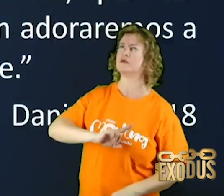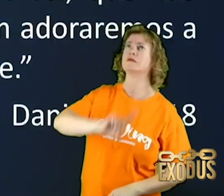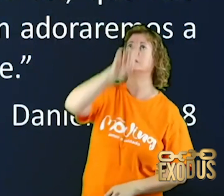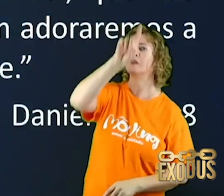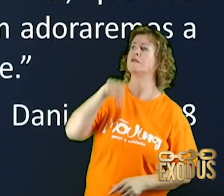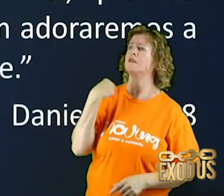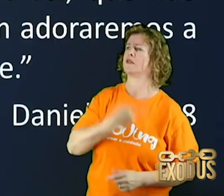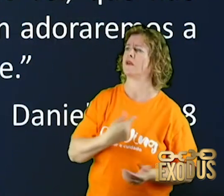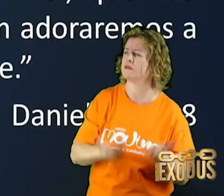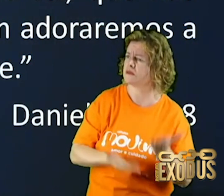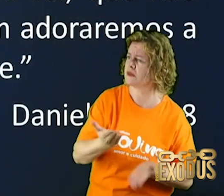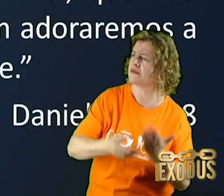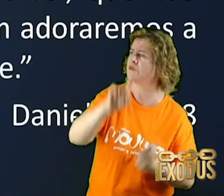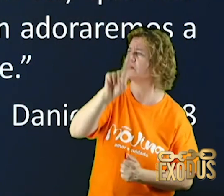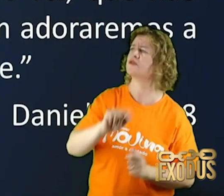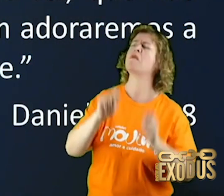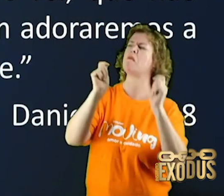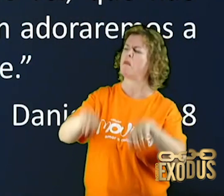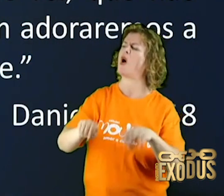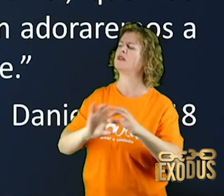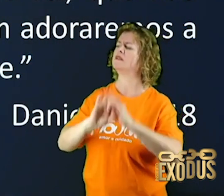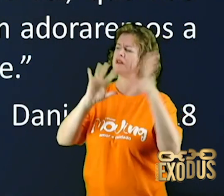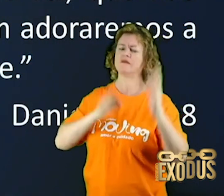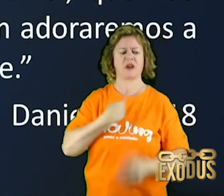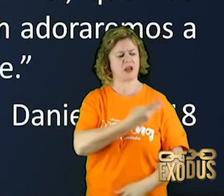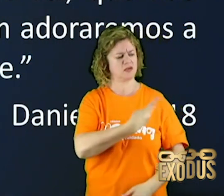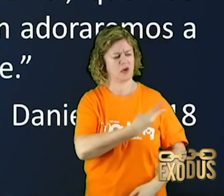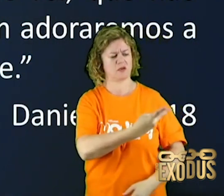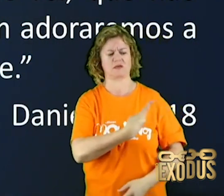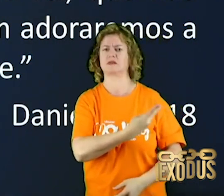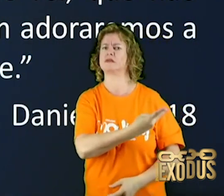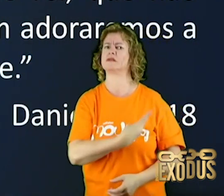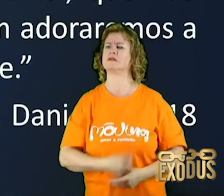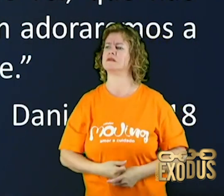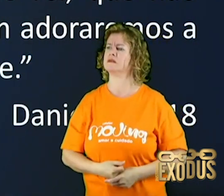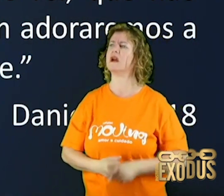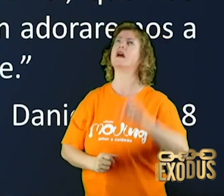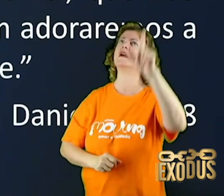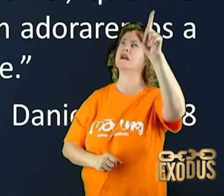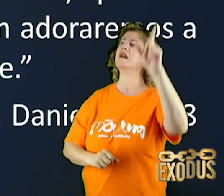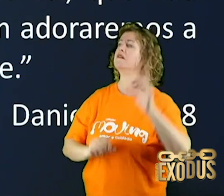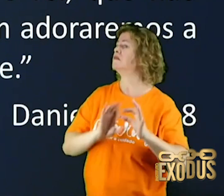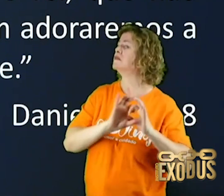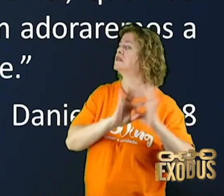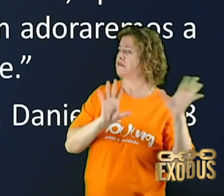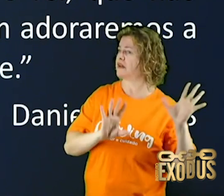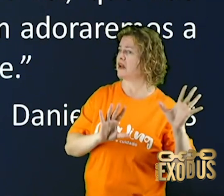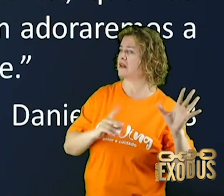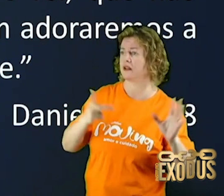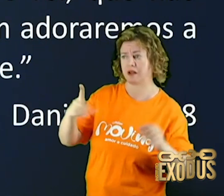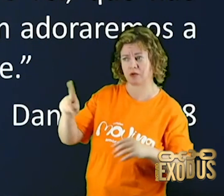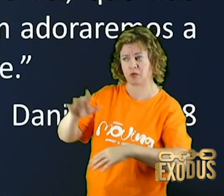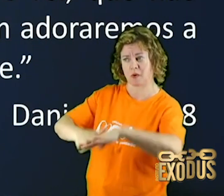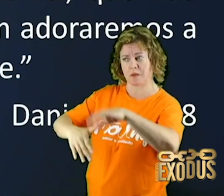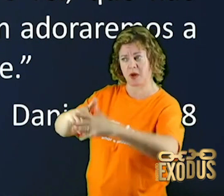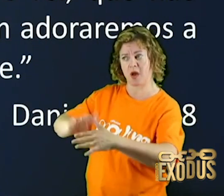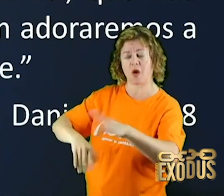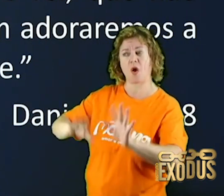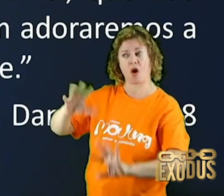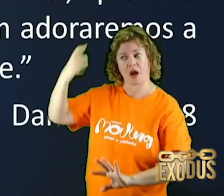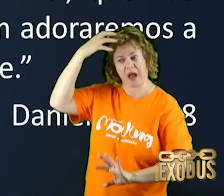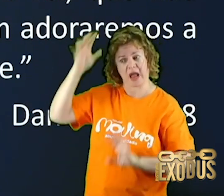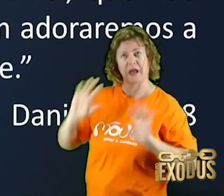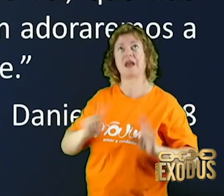servimos é que pode nos livrar, e ele nos livrará da fornalha de fogo ardente e da tua mão, ó rei. E se não,